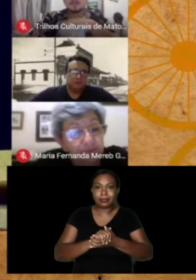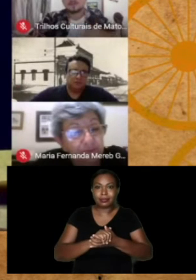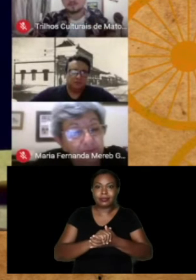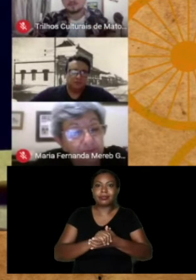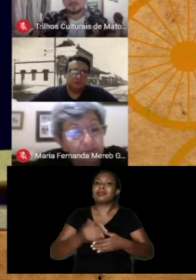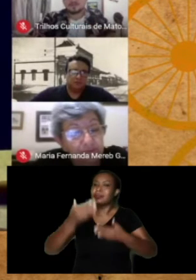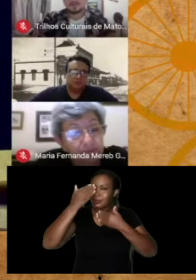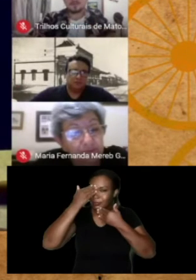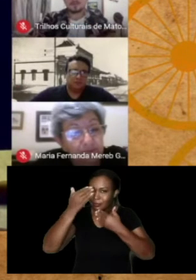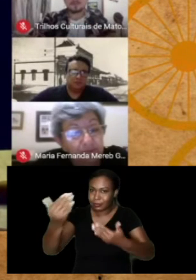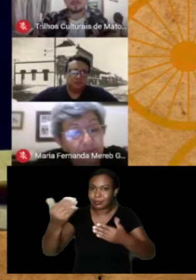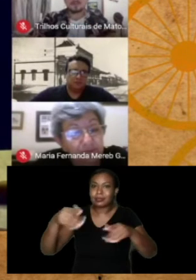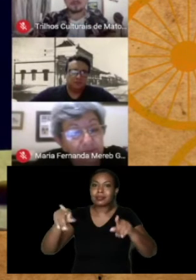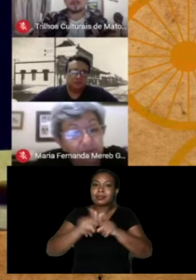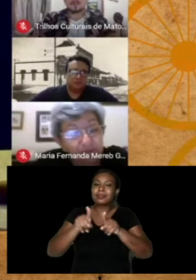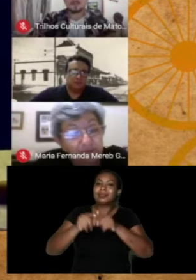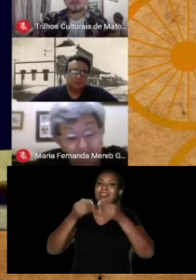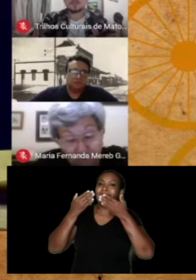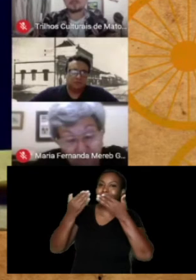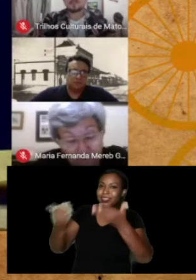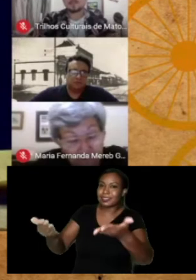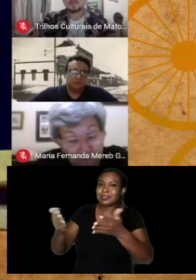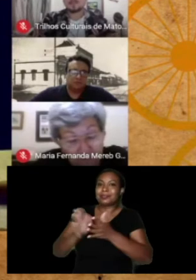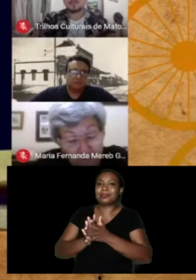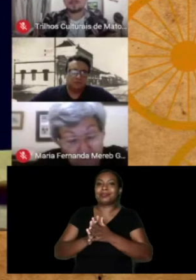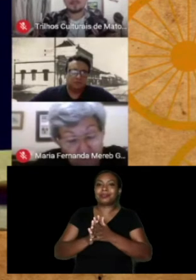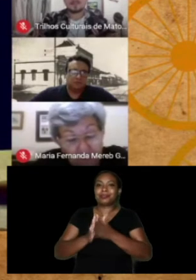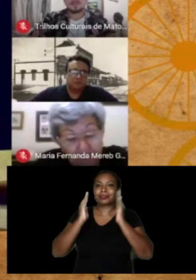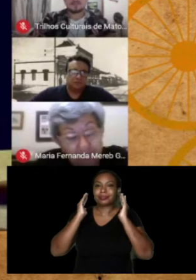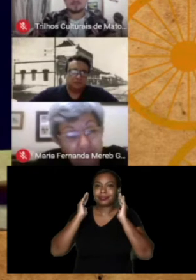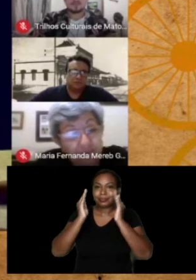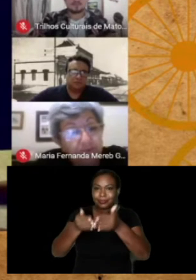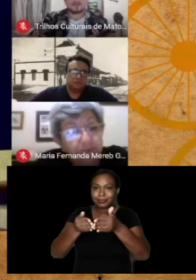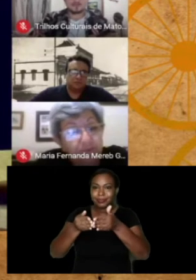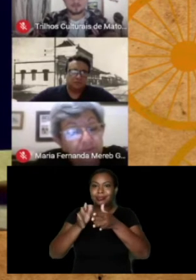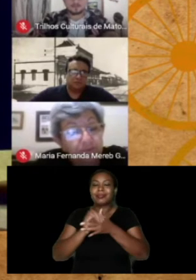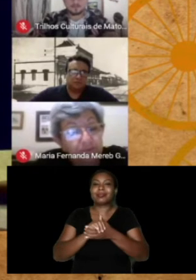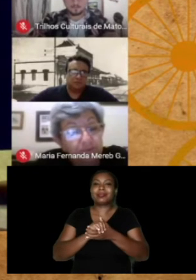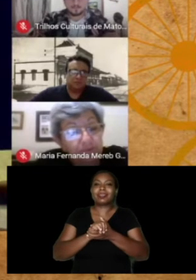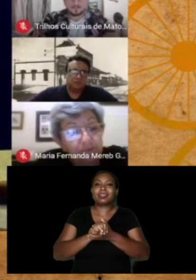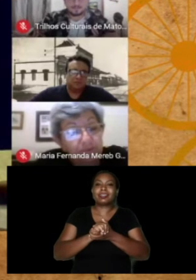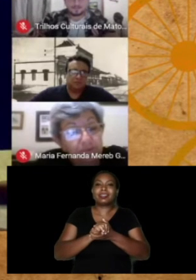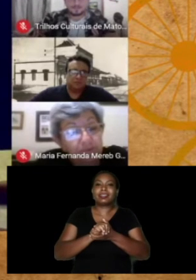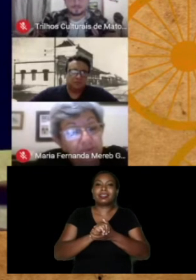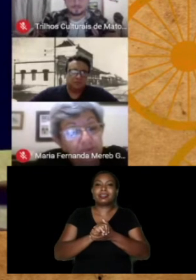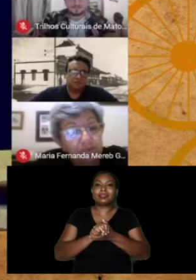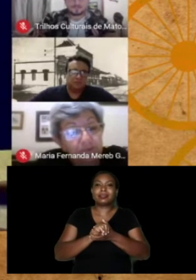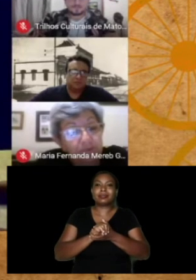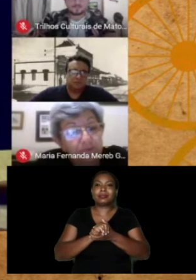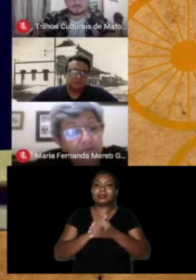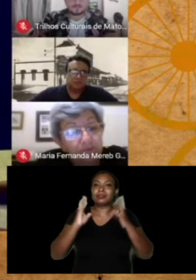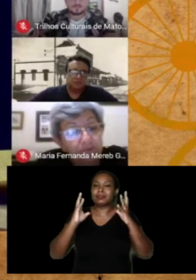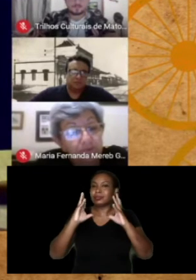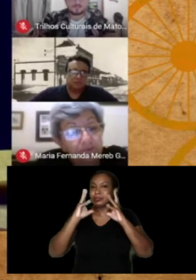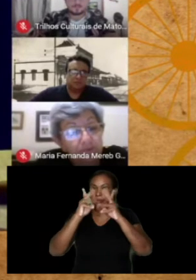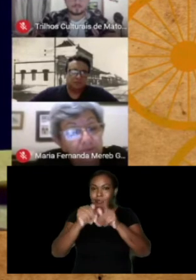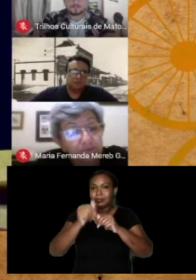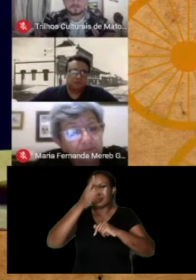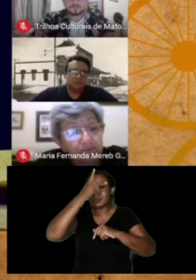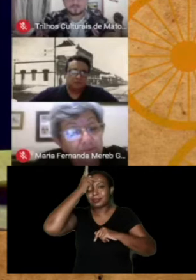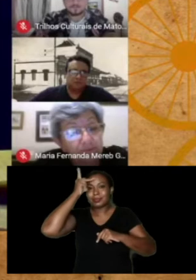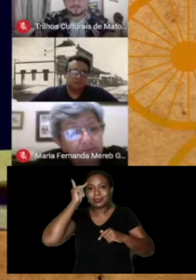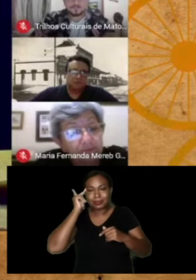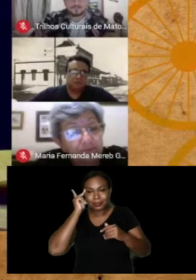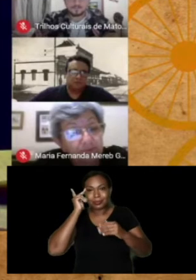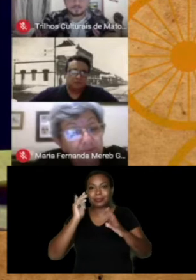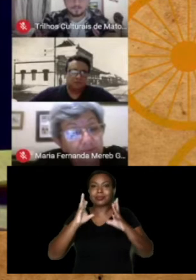Eu agradeço a você, principalmente, e a todas as pessoas que se envolveram durante